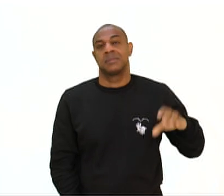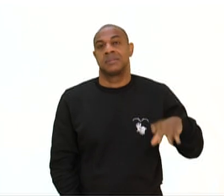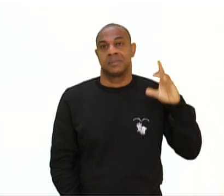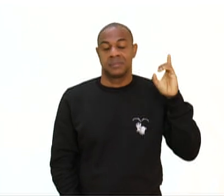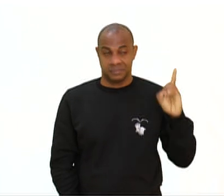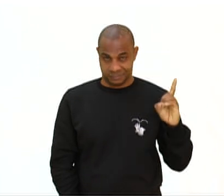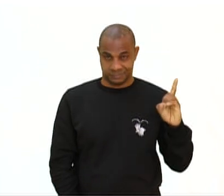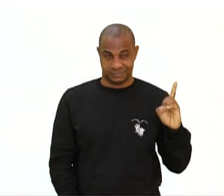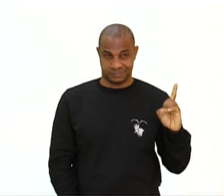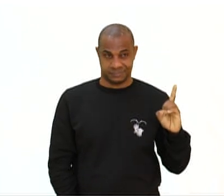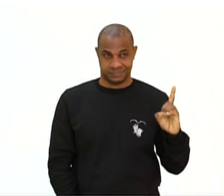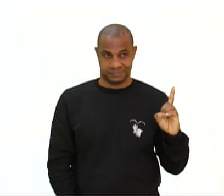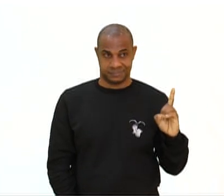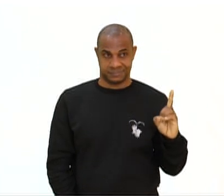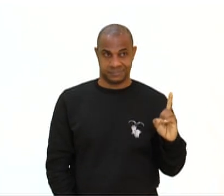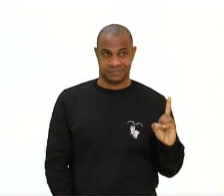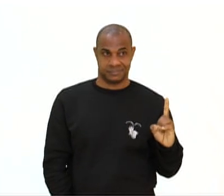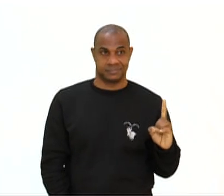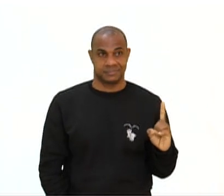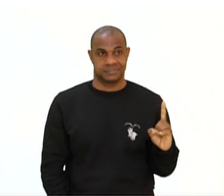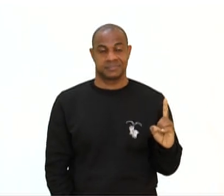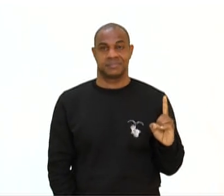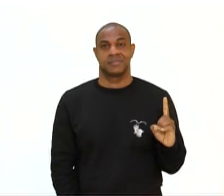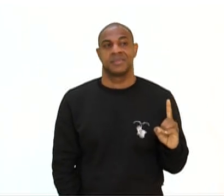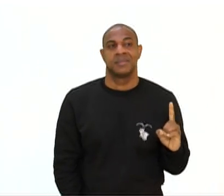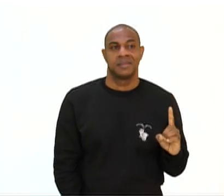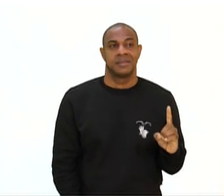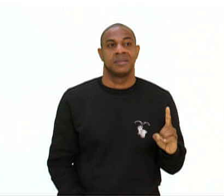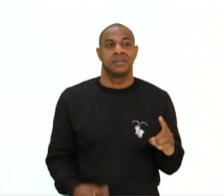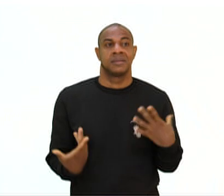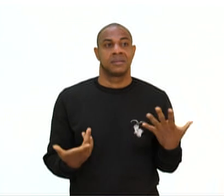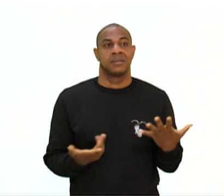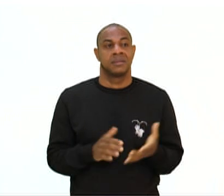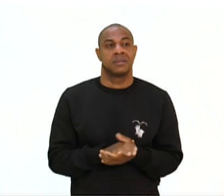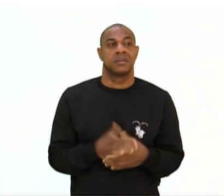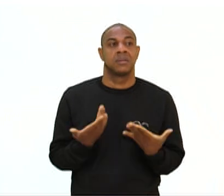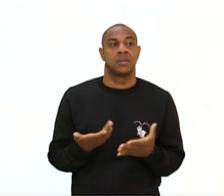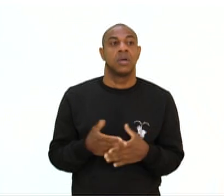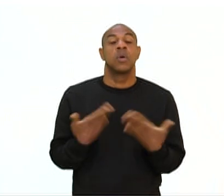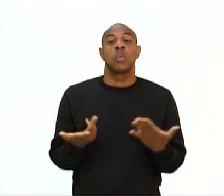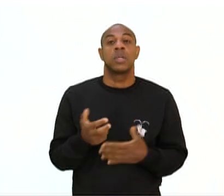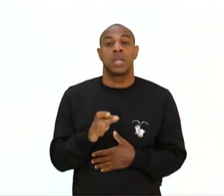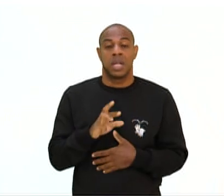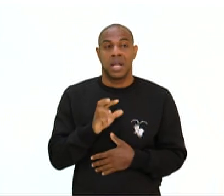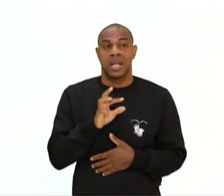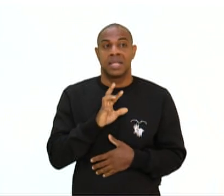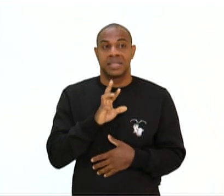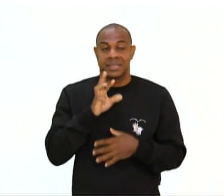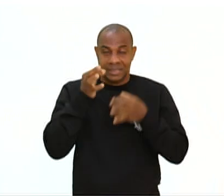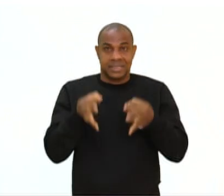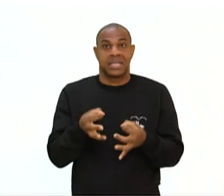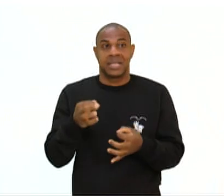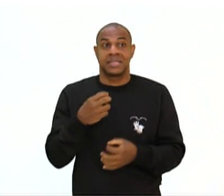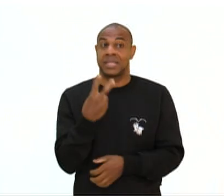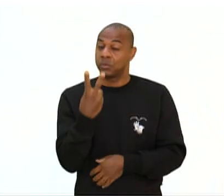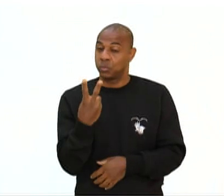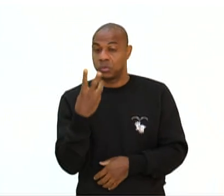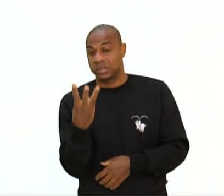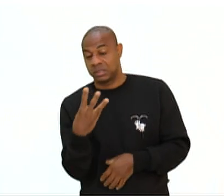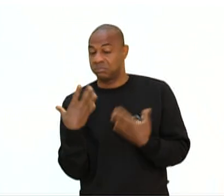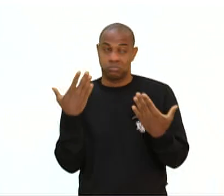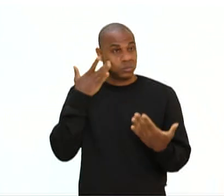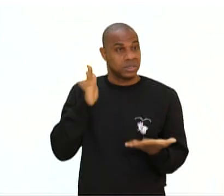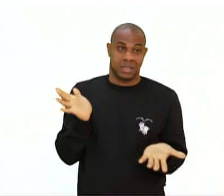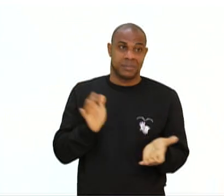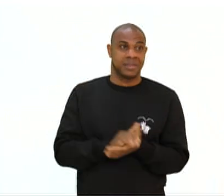and sisters? You invited too many people for your party. Quais são as corretas? Tem mais de uma. O que vocês